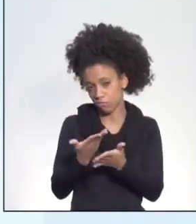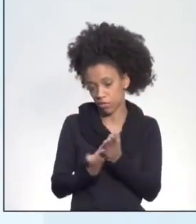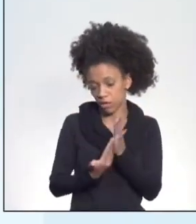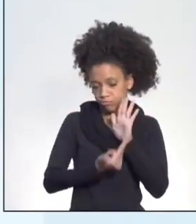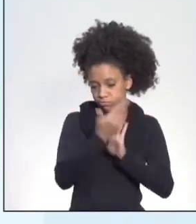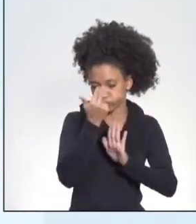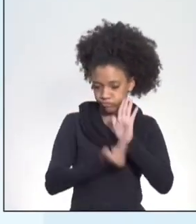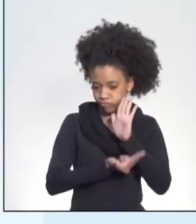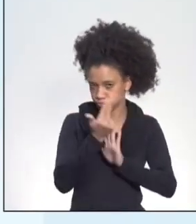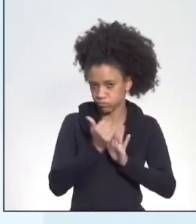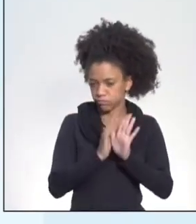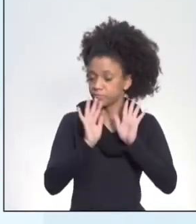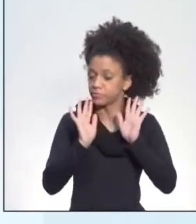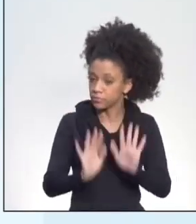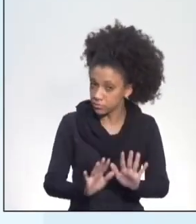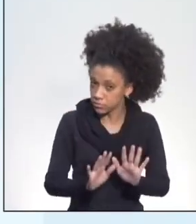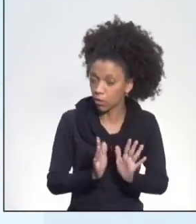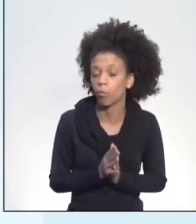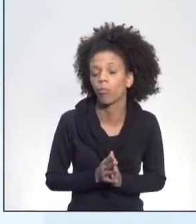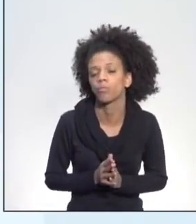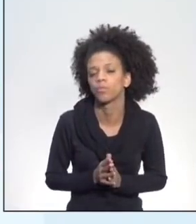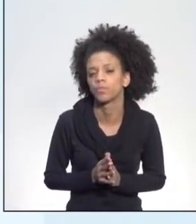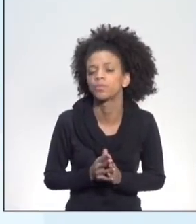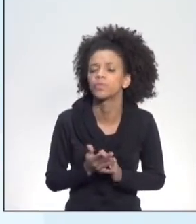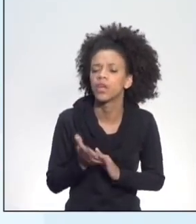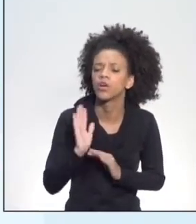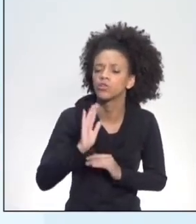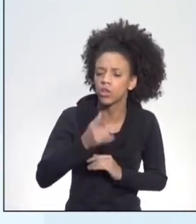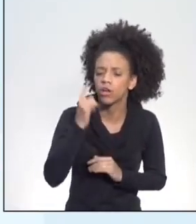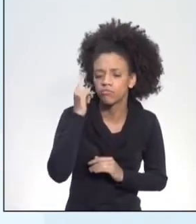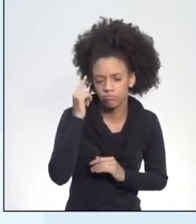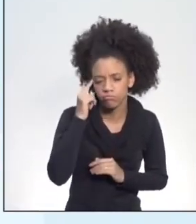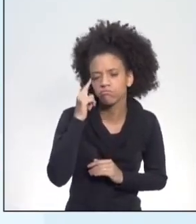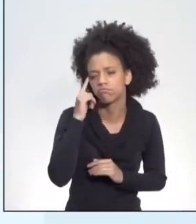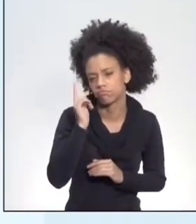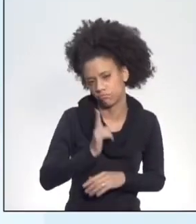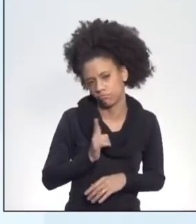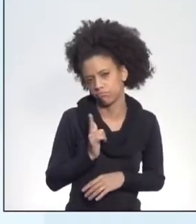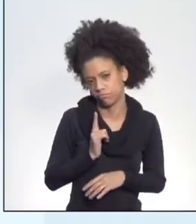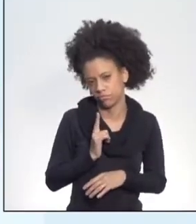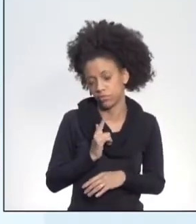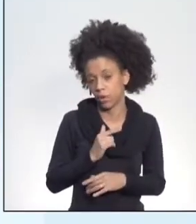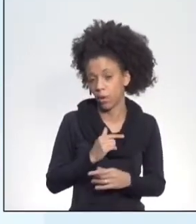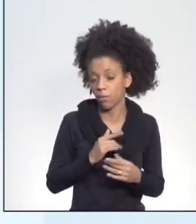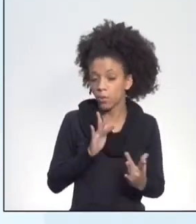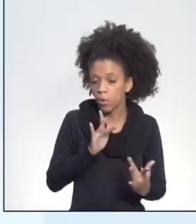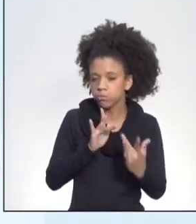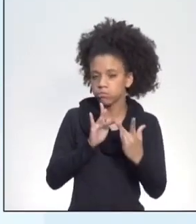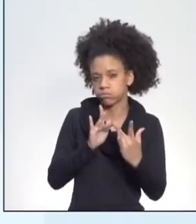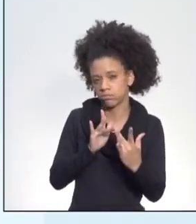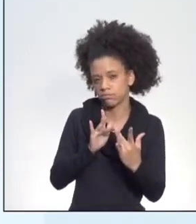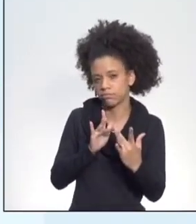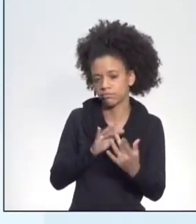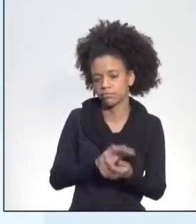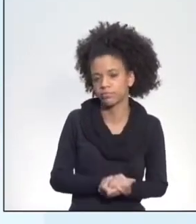e grafite. Então, eu já tenho uma ideia central. Eu já tive o primeiro contato, né, com esse